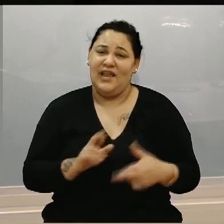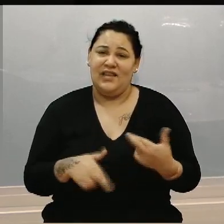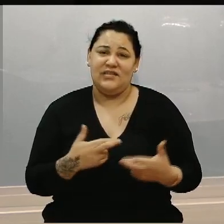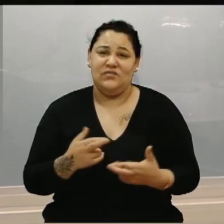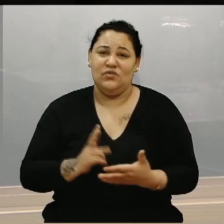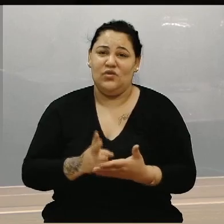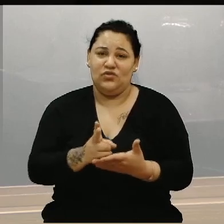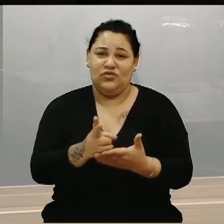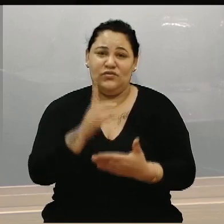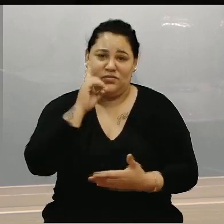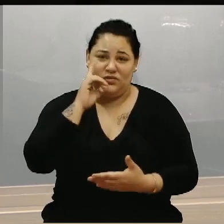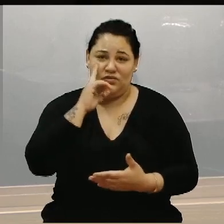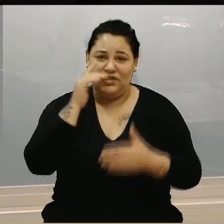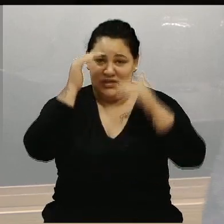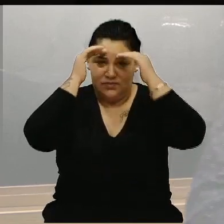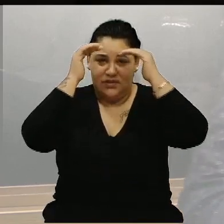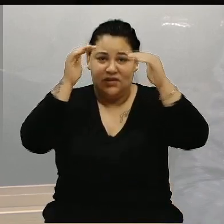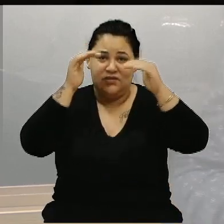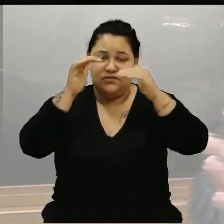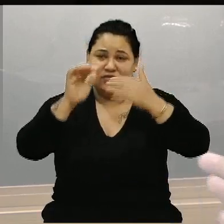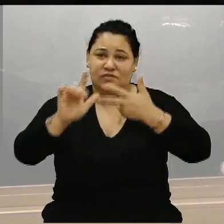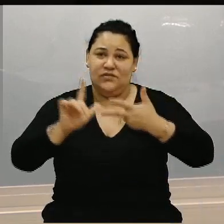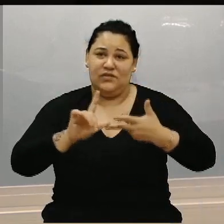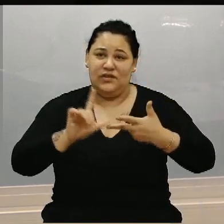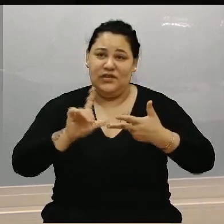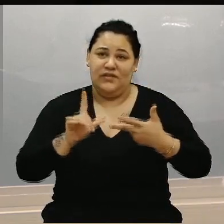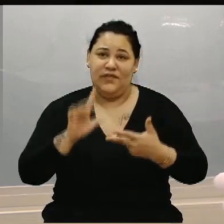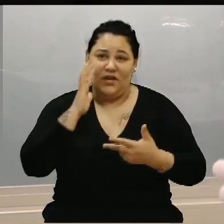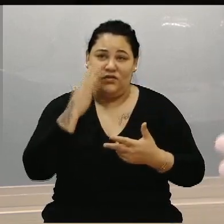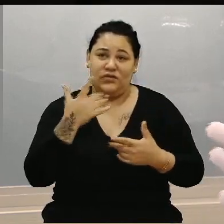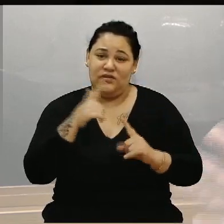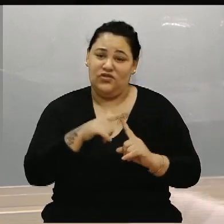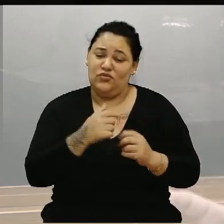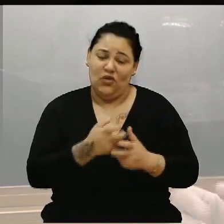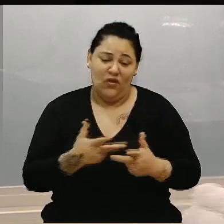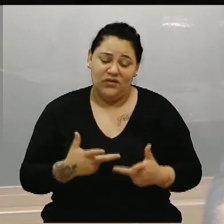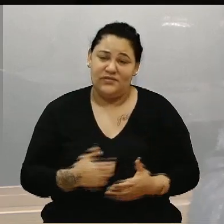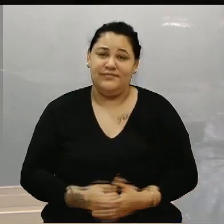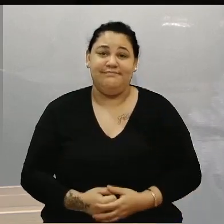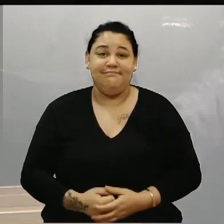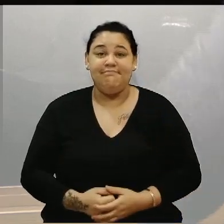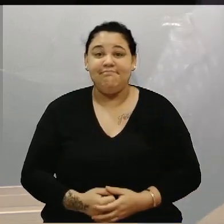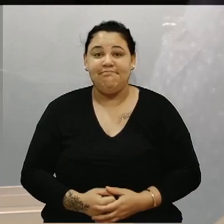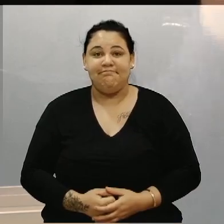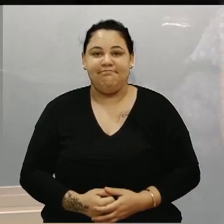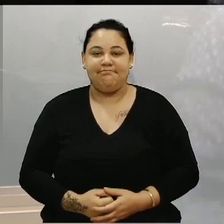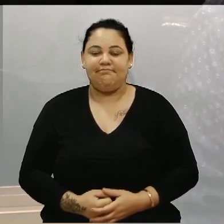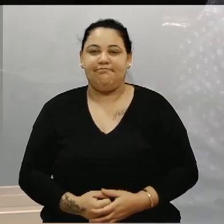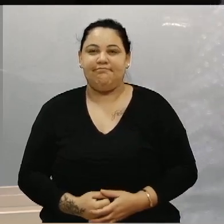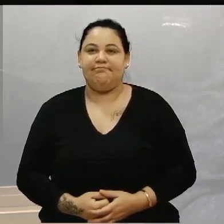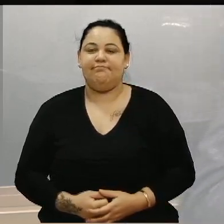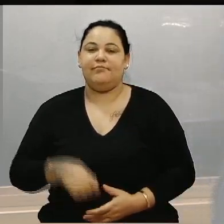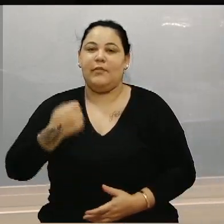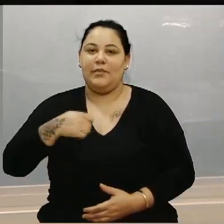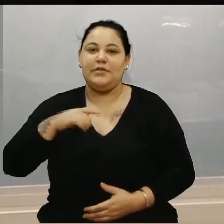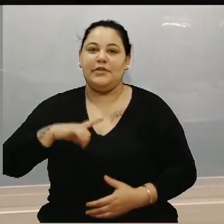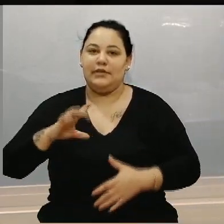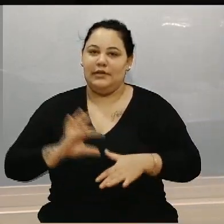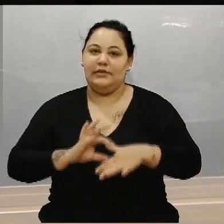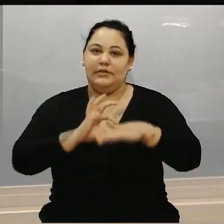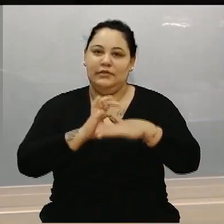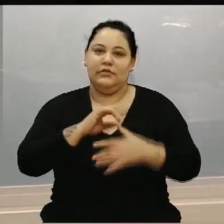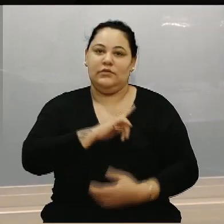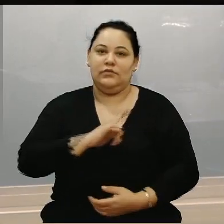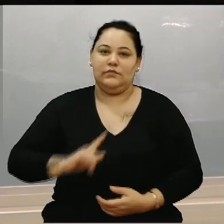permanente, cotidiana e respeitosa com o legislativo vai causando esse tipo de problema. É isso, né? Tem que ter liderança de